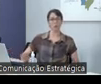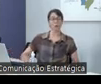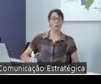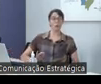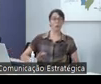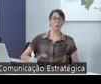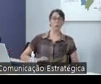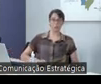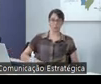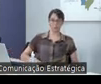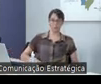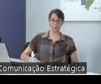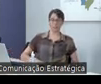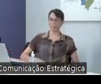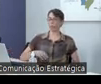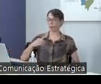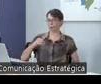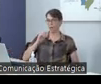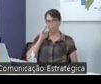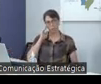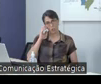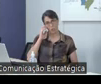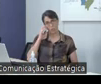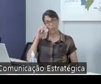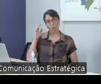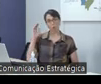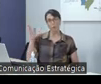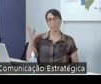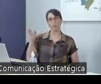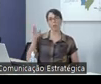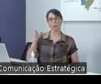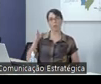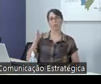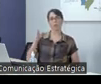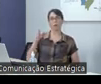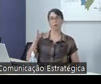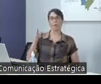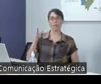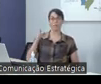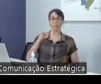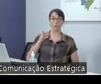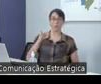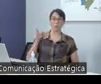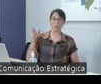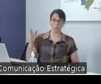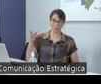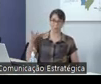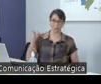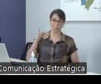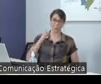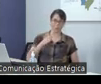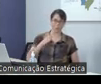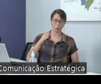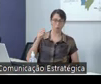específico para gestantes Então como a Carmem já disse todas as mulheres que foram finalizadas com